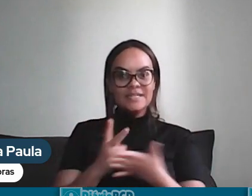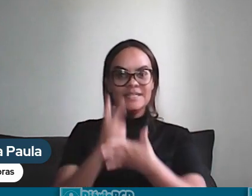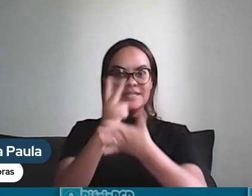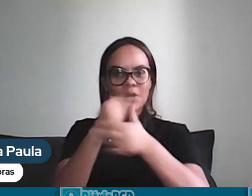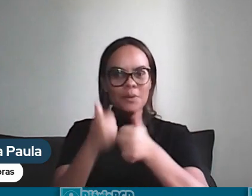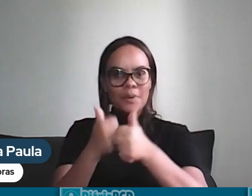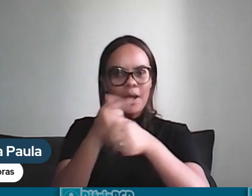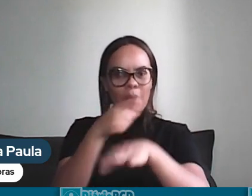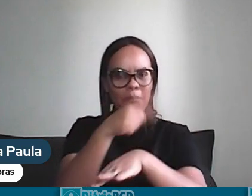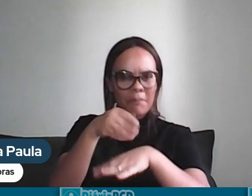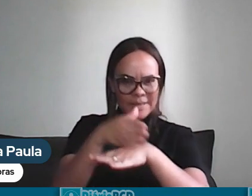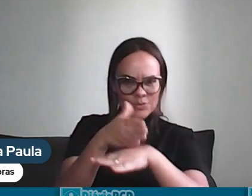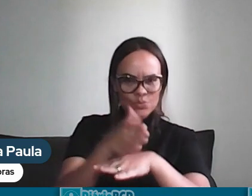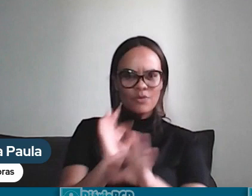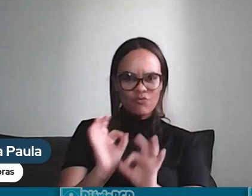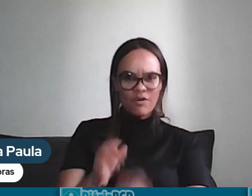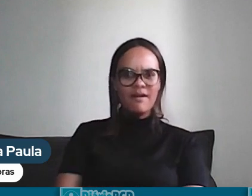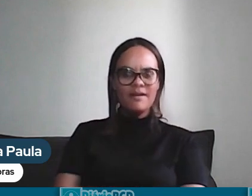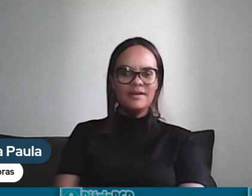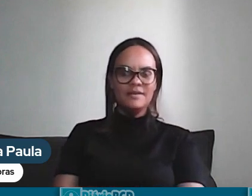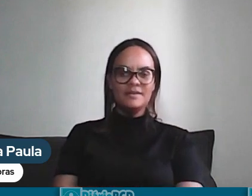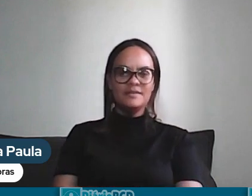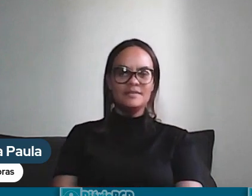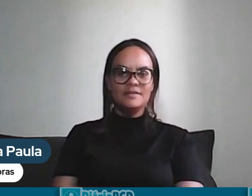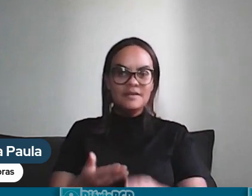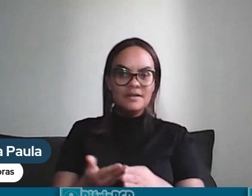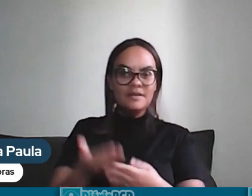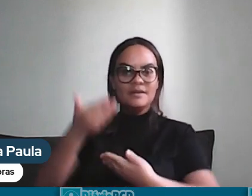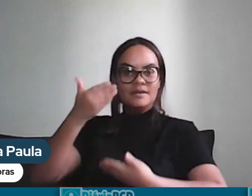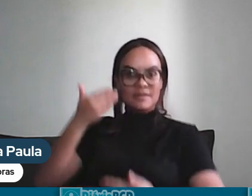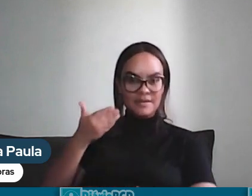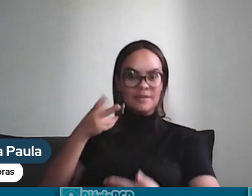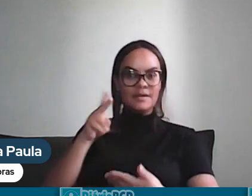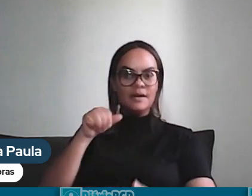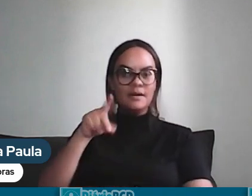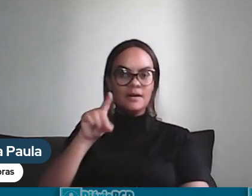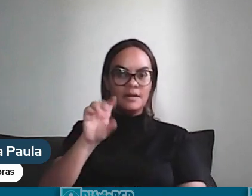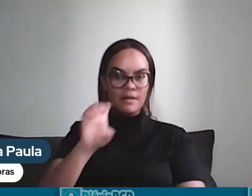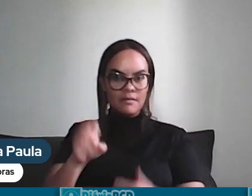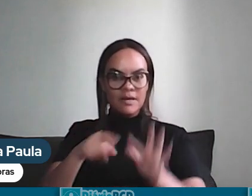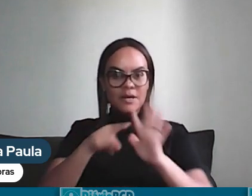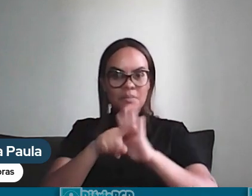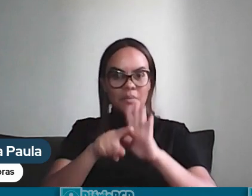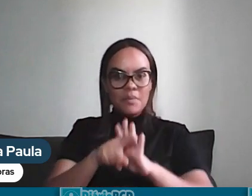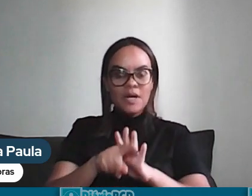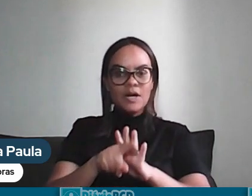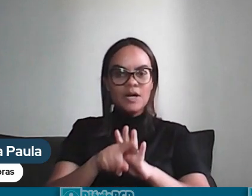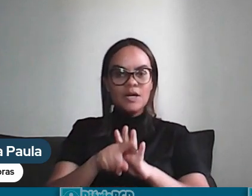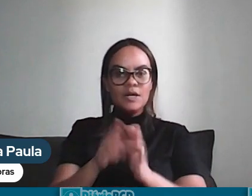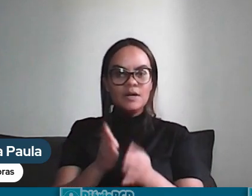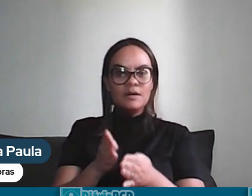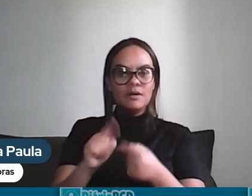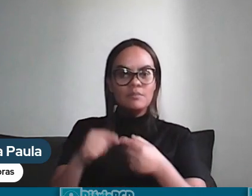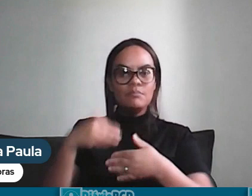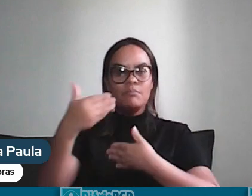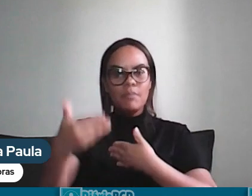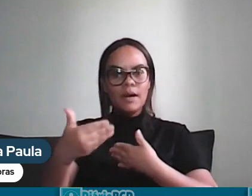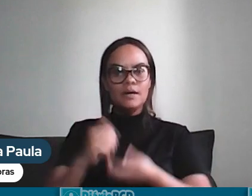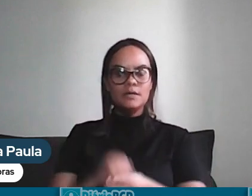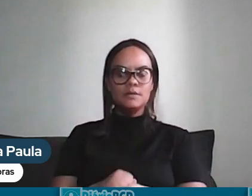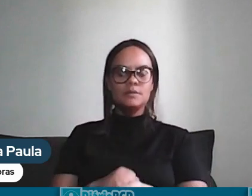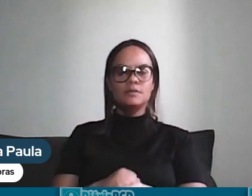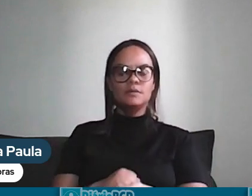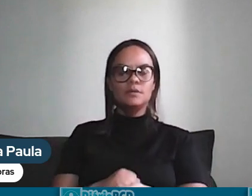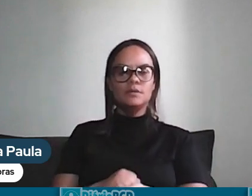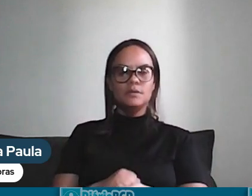sua participação. Anterior a esta PNAD e posterior à PNAD, nós